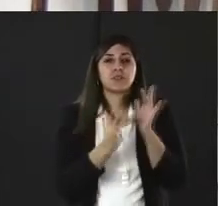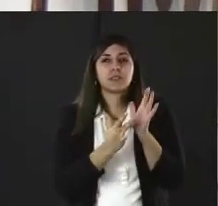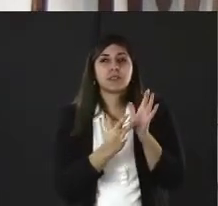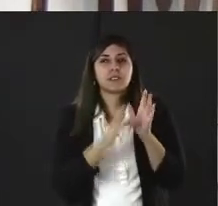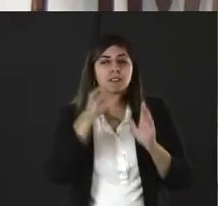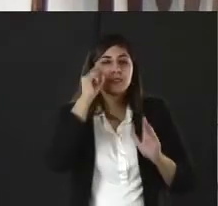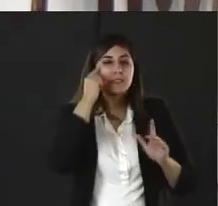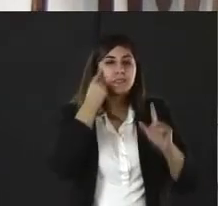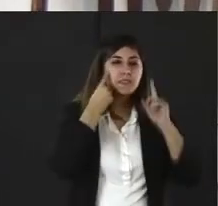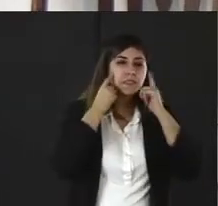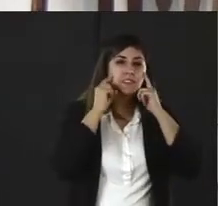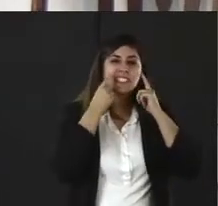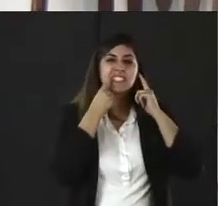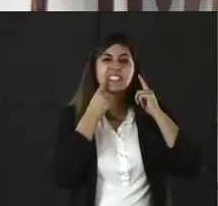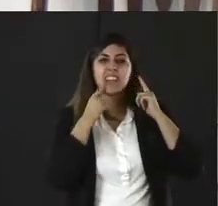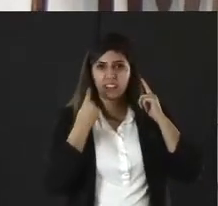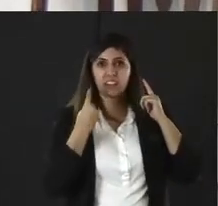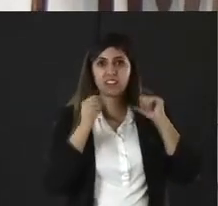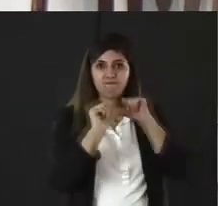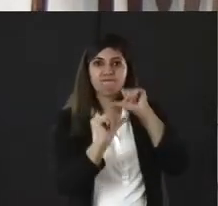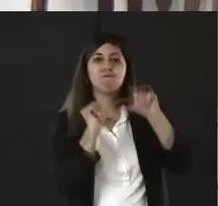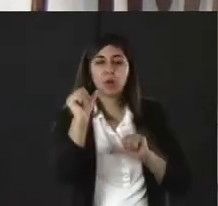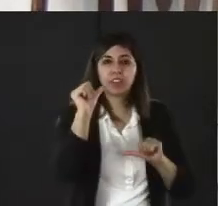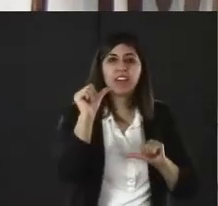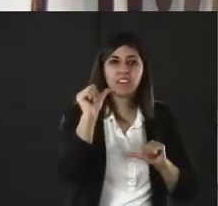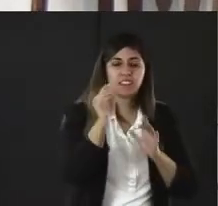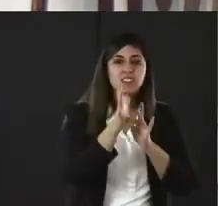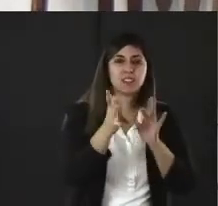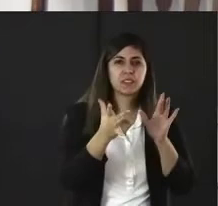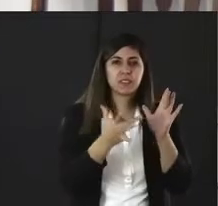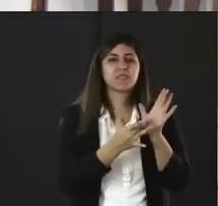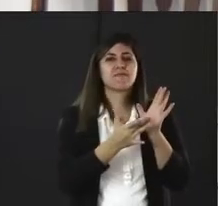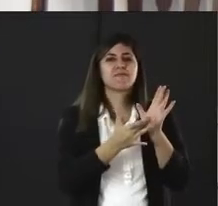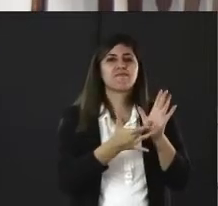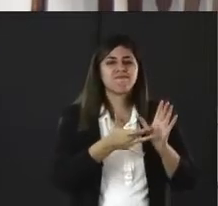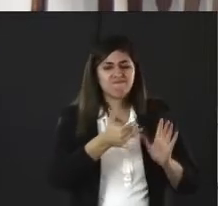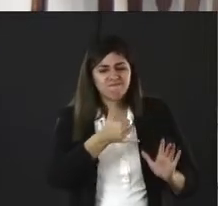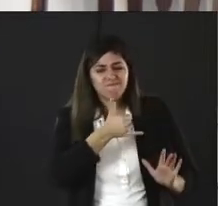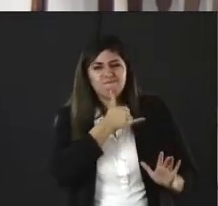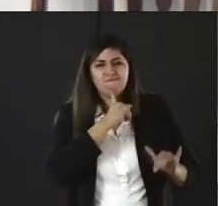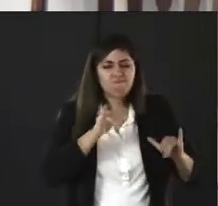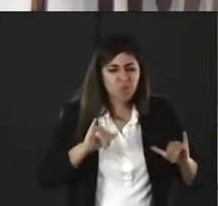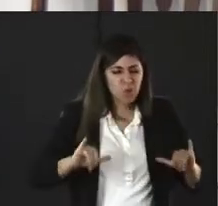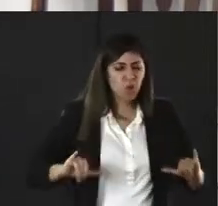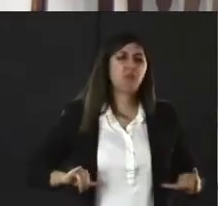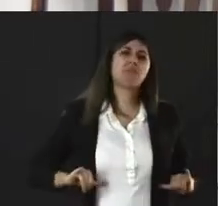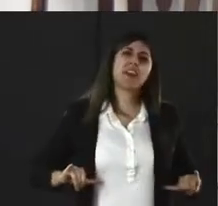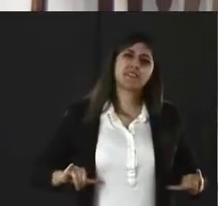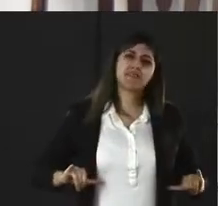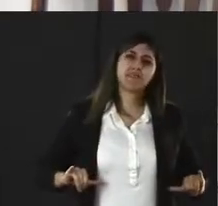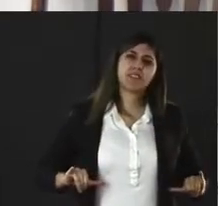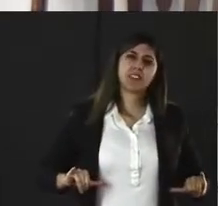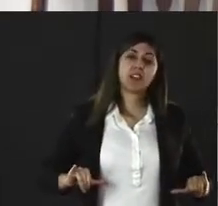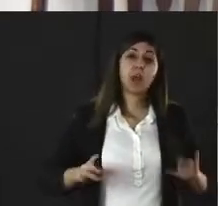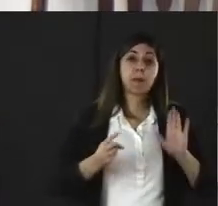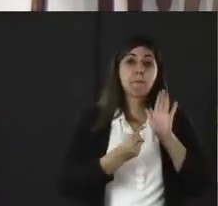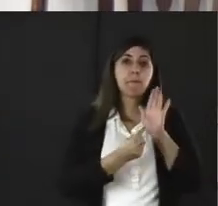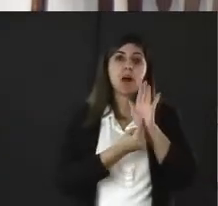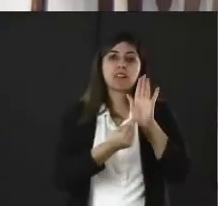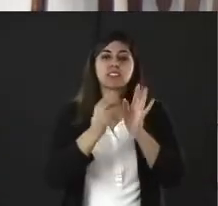super importante porque ele mostra jesus de um jeito diferente ele mostra